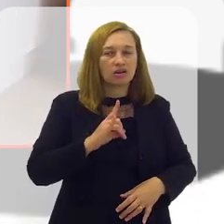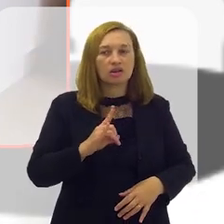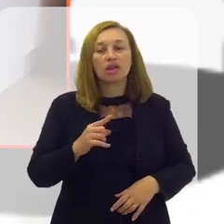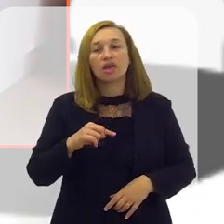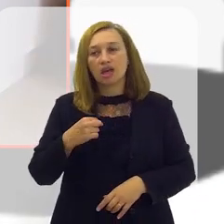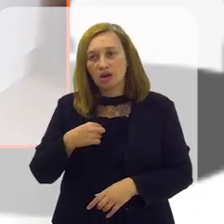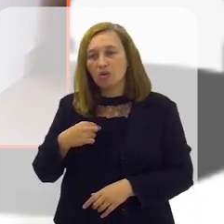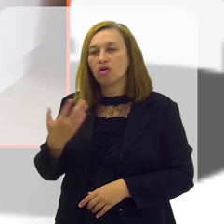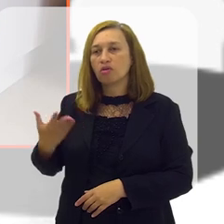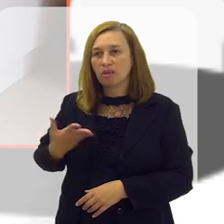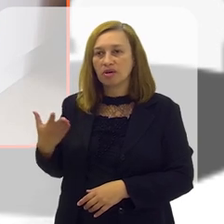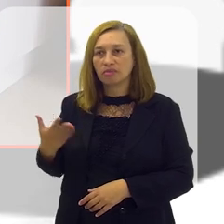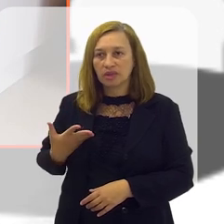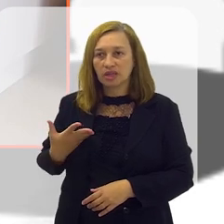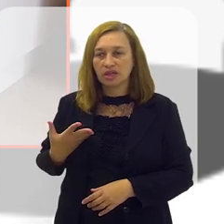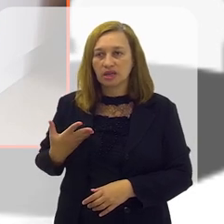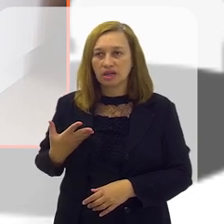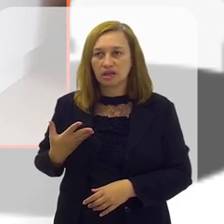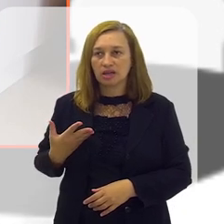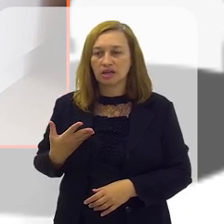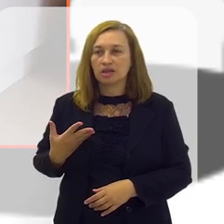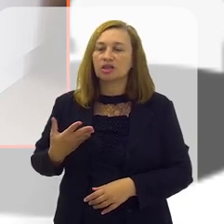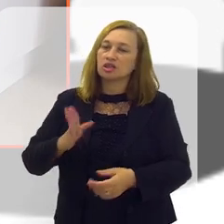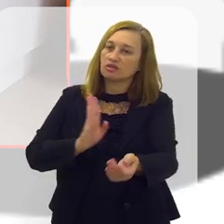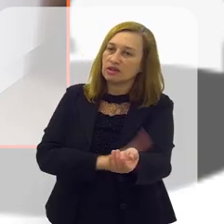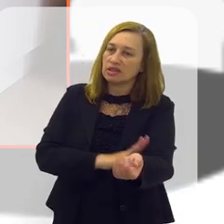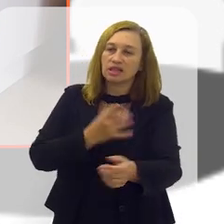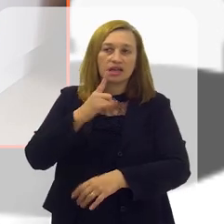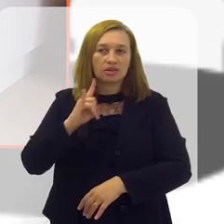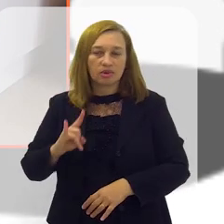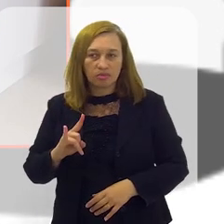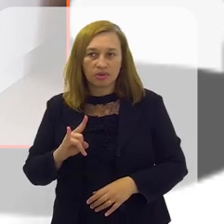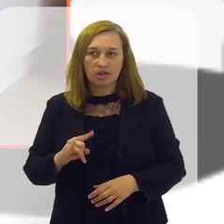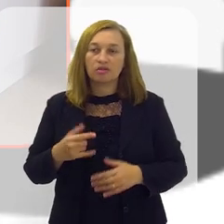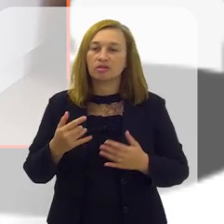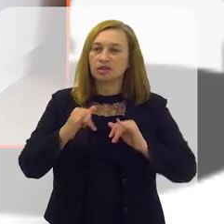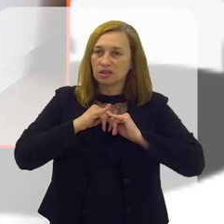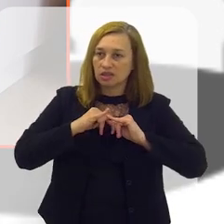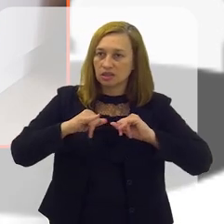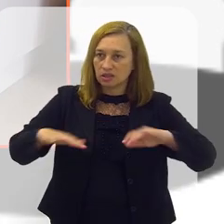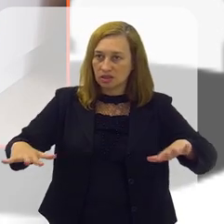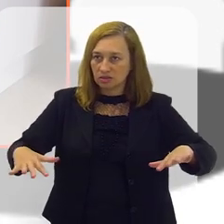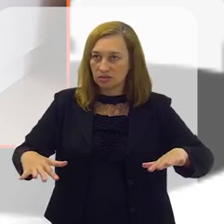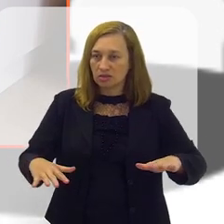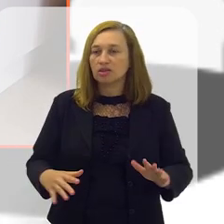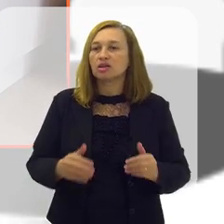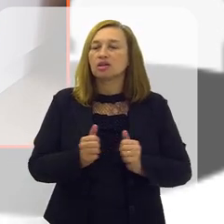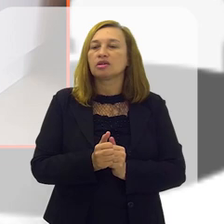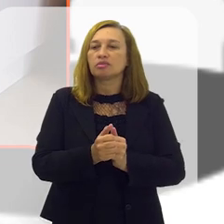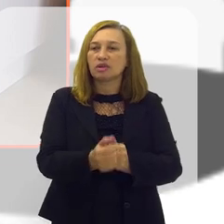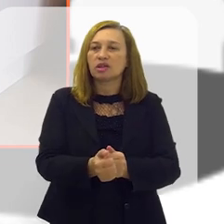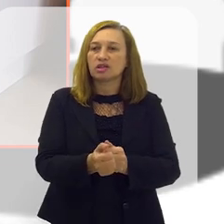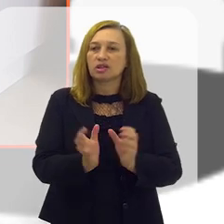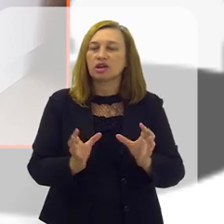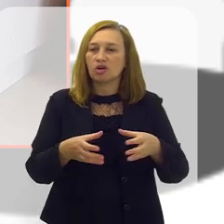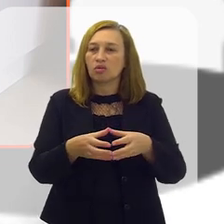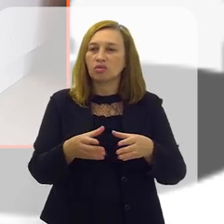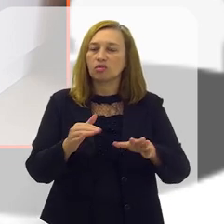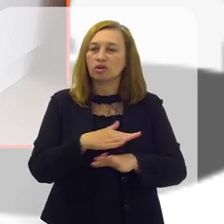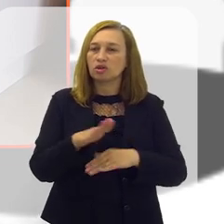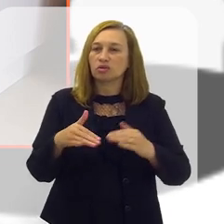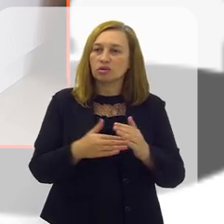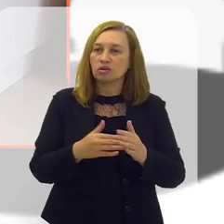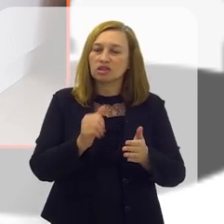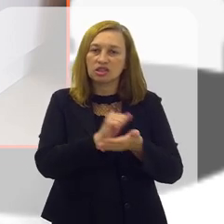faço isso também, transmitir a mensagem ao alcoólico que ainda sofre. e praticar o programa em todas as